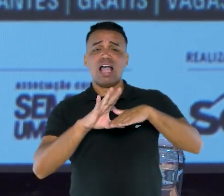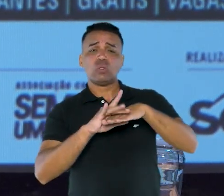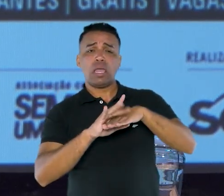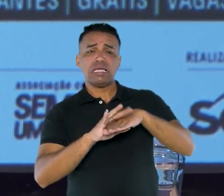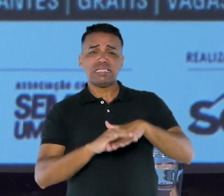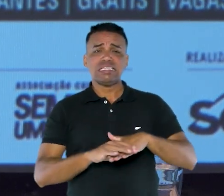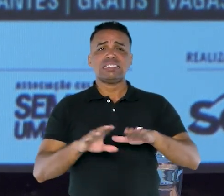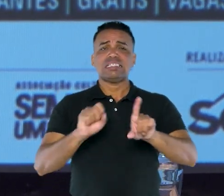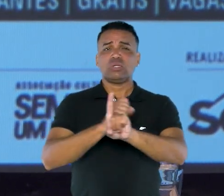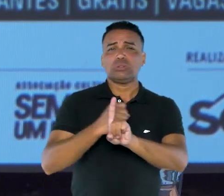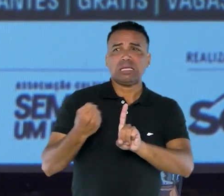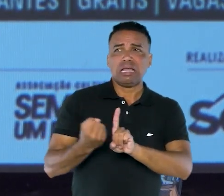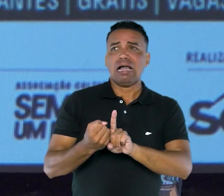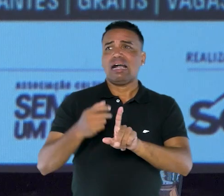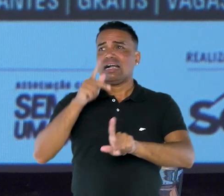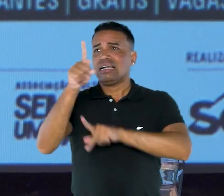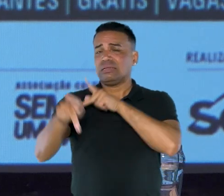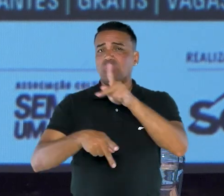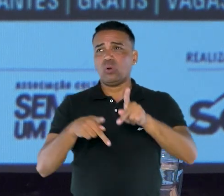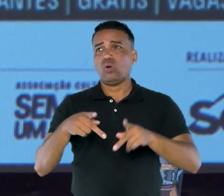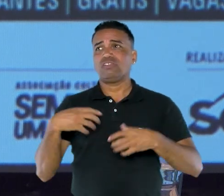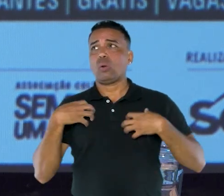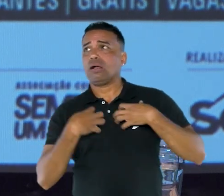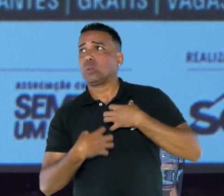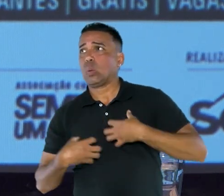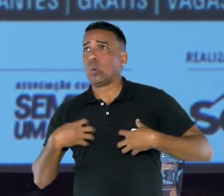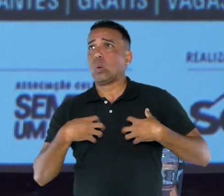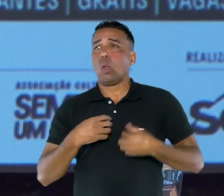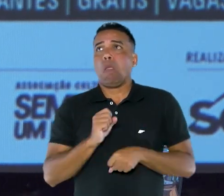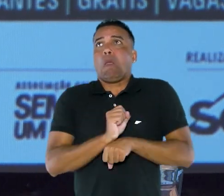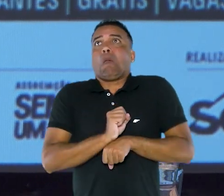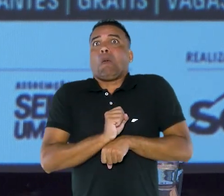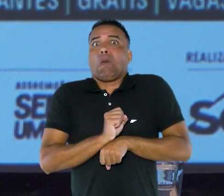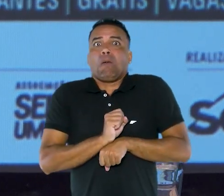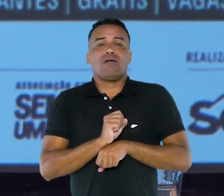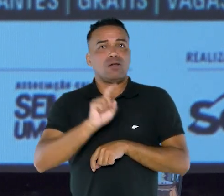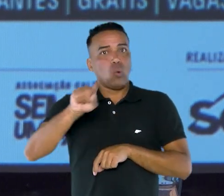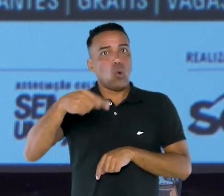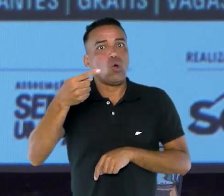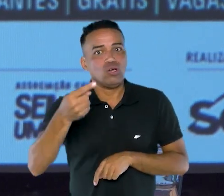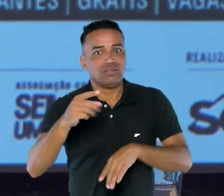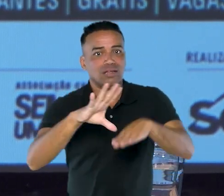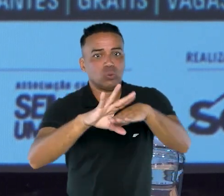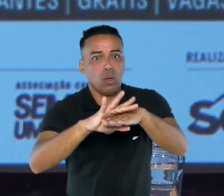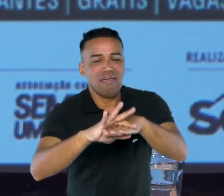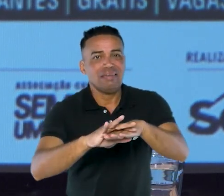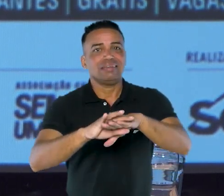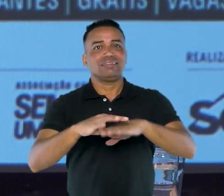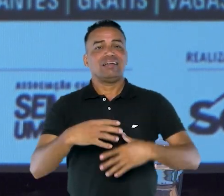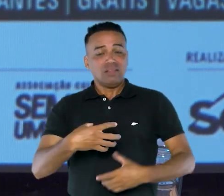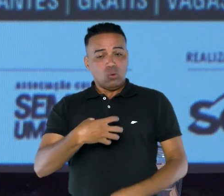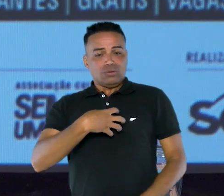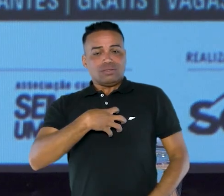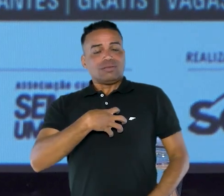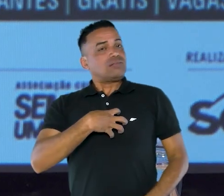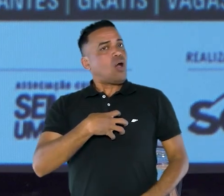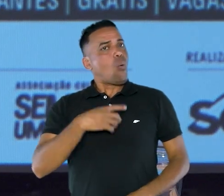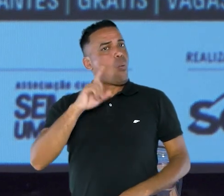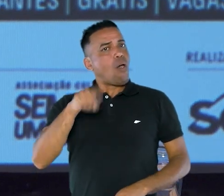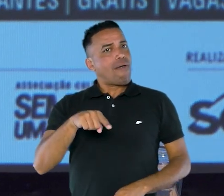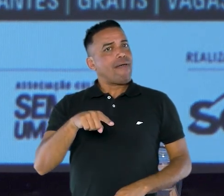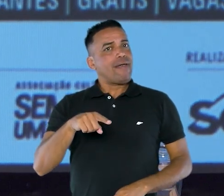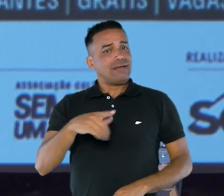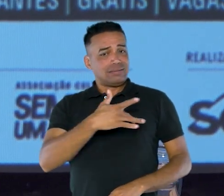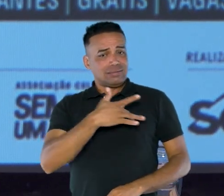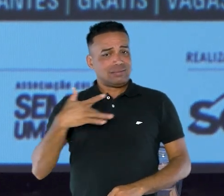num intervalo até uma próxima angústia paralisante, até uma próxima doença. A sensação é que